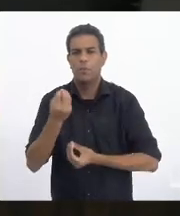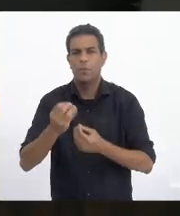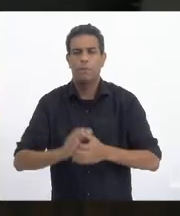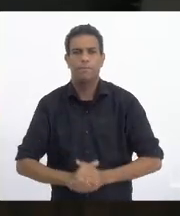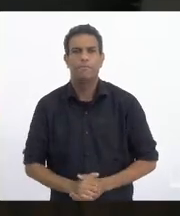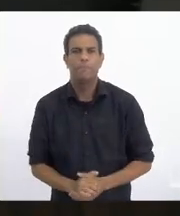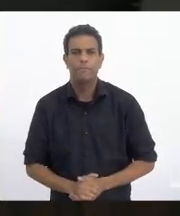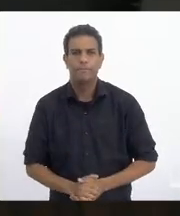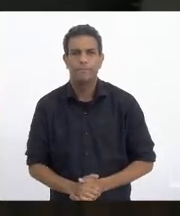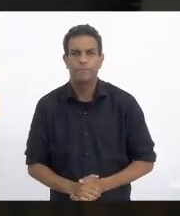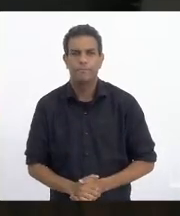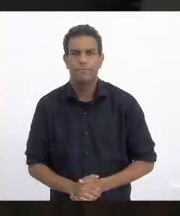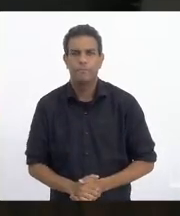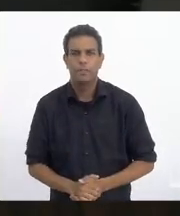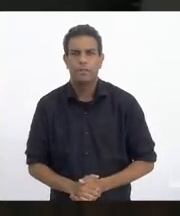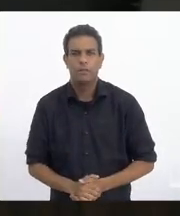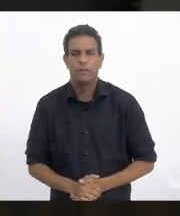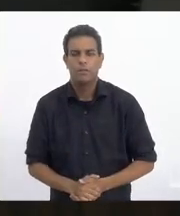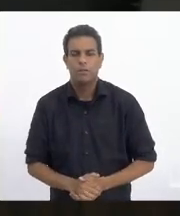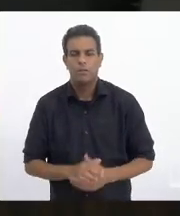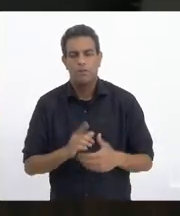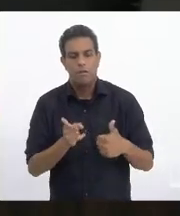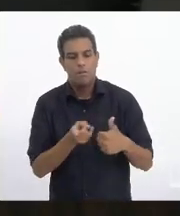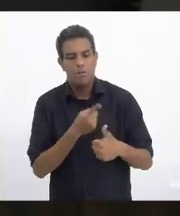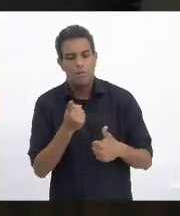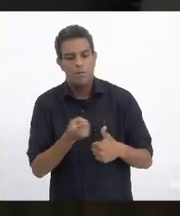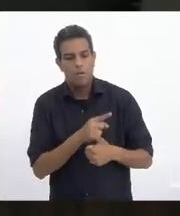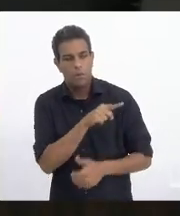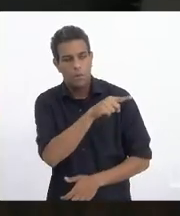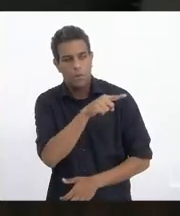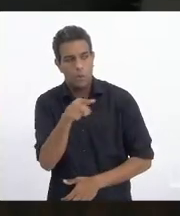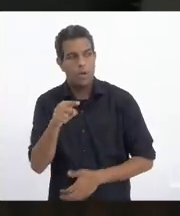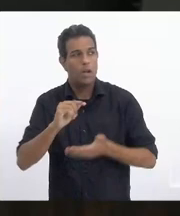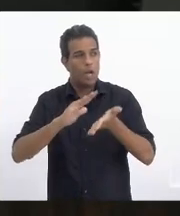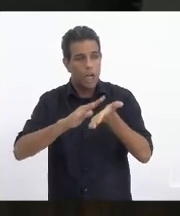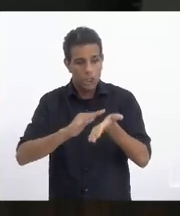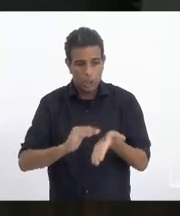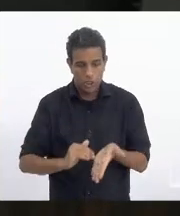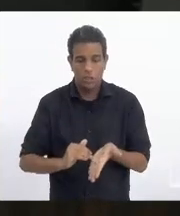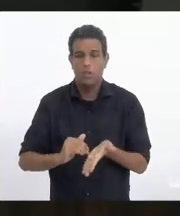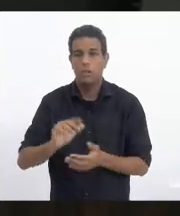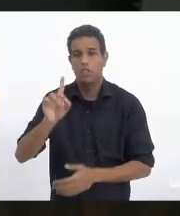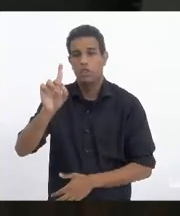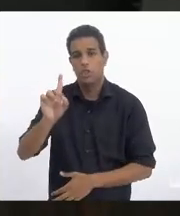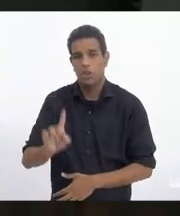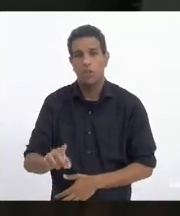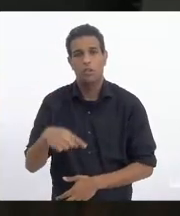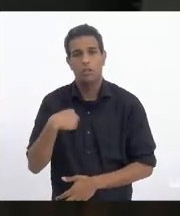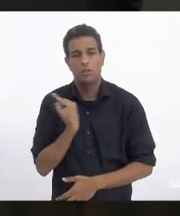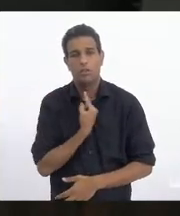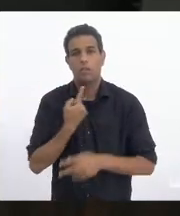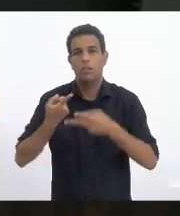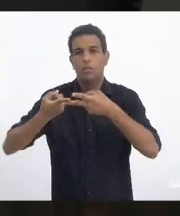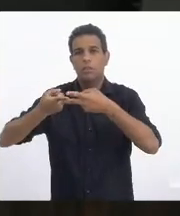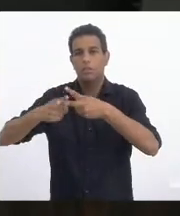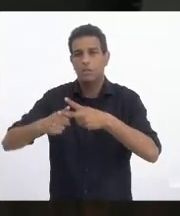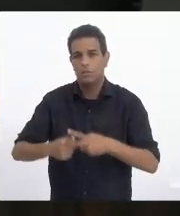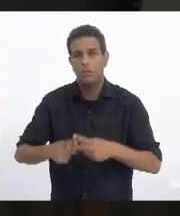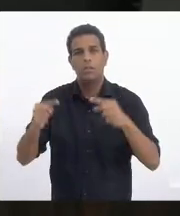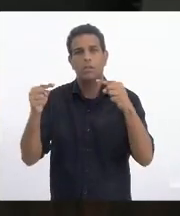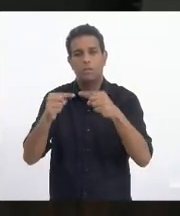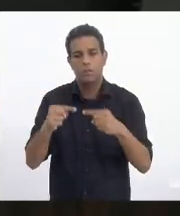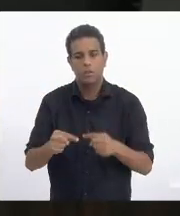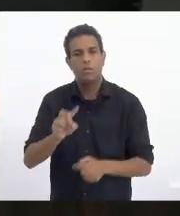inativos. Então, primeiro ponto, ninguém retira direitos. Vamos fazer ajustes